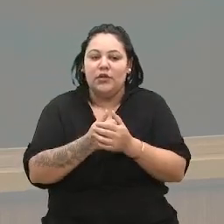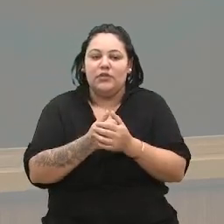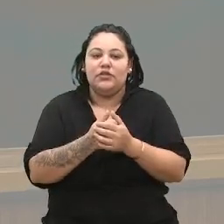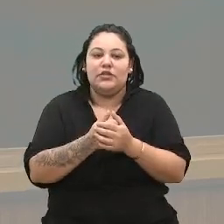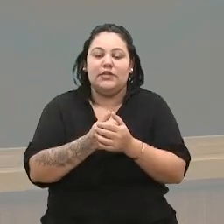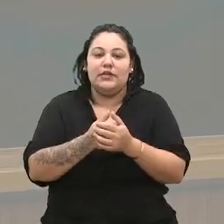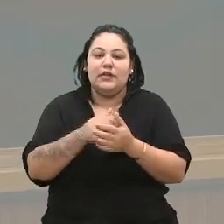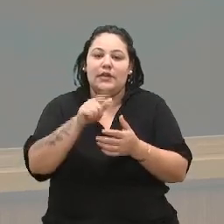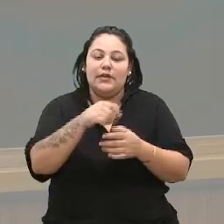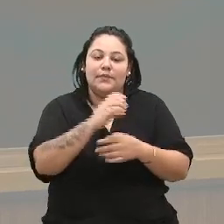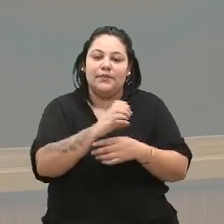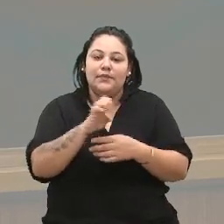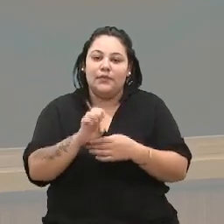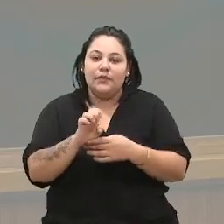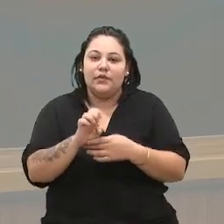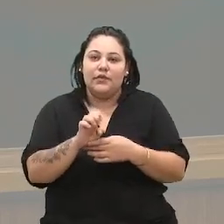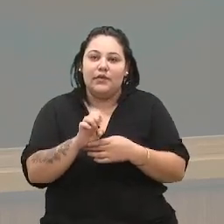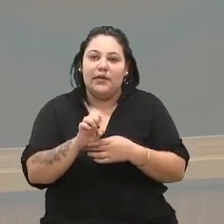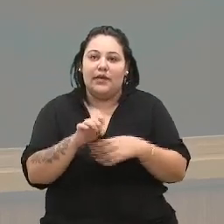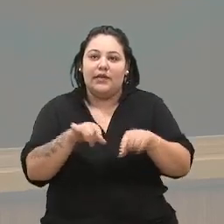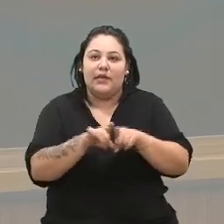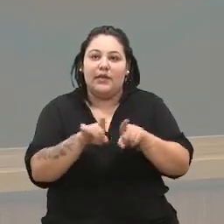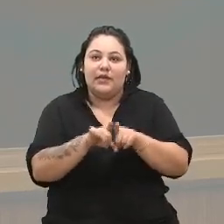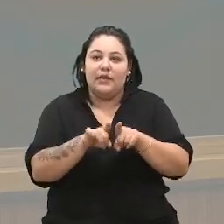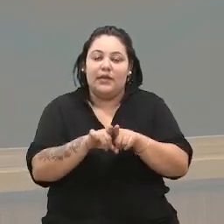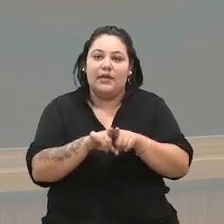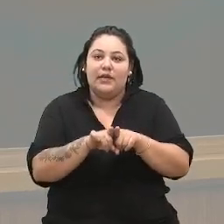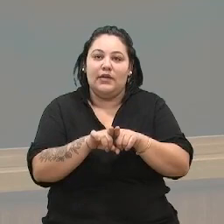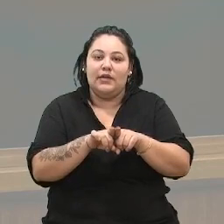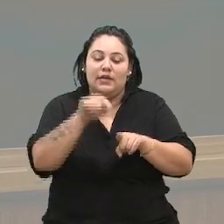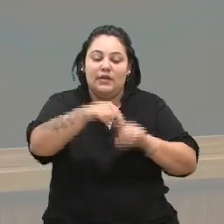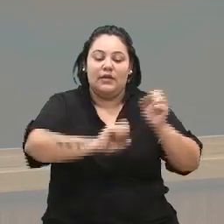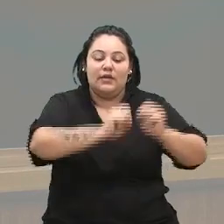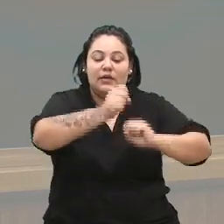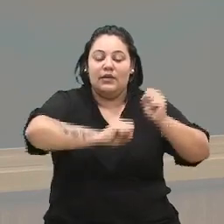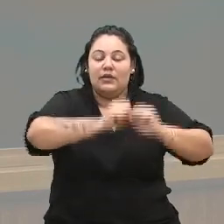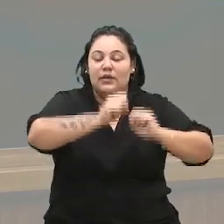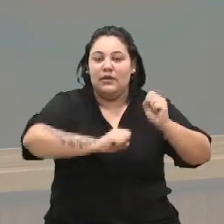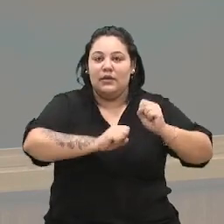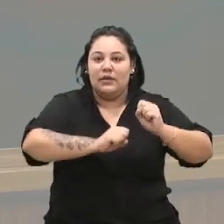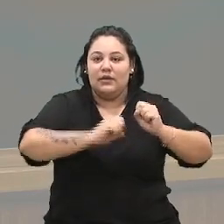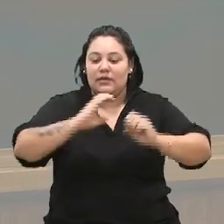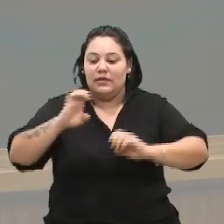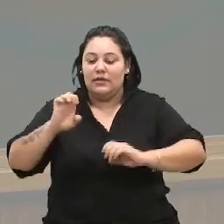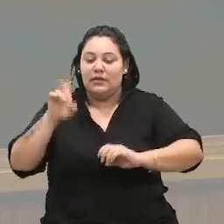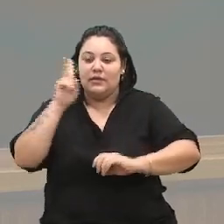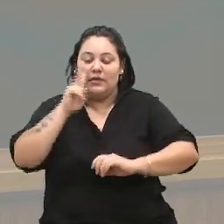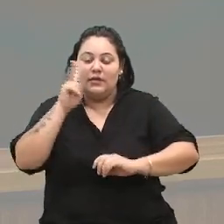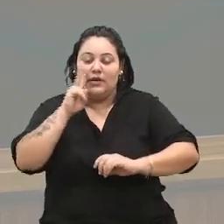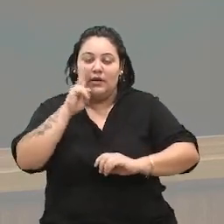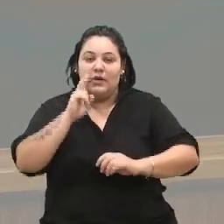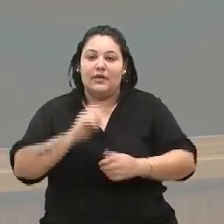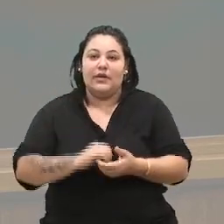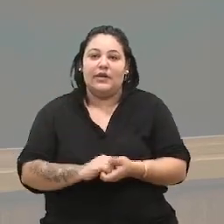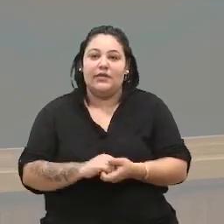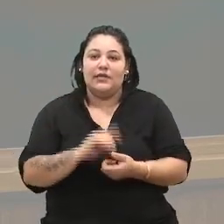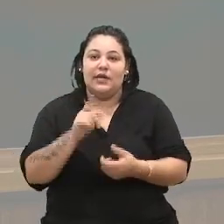A CE Equatorial, né, arrematou a CE. Eu lembro de tanto debate que teve na